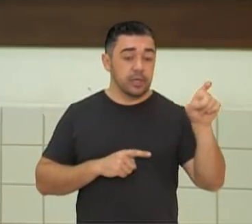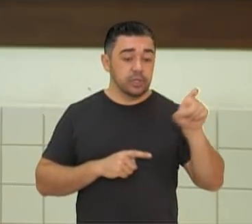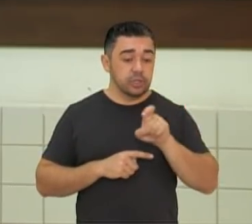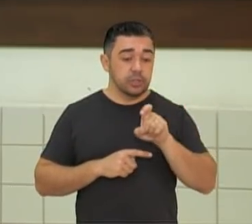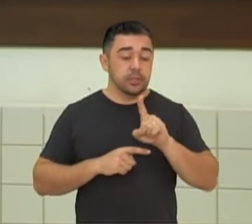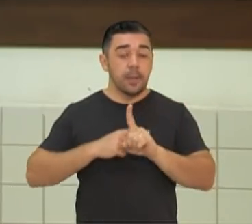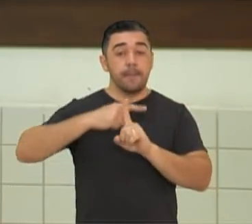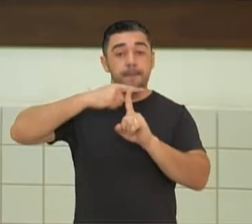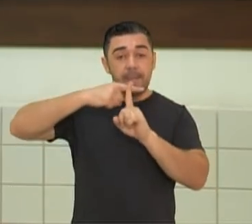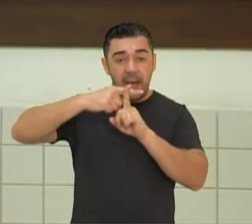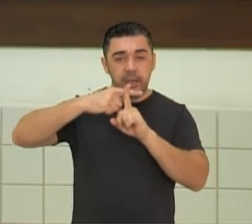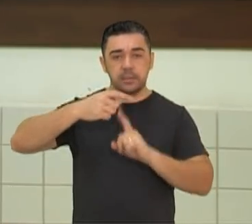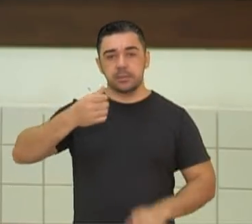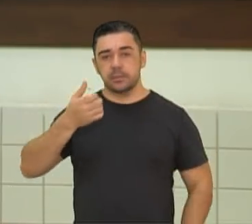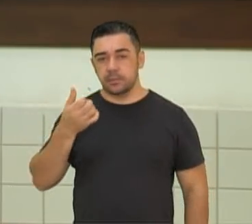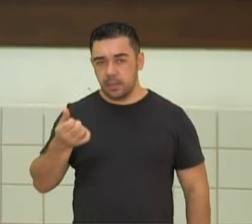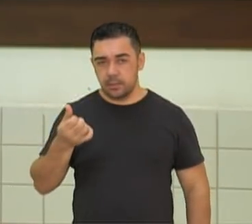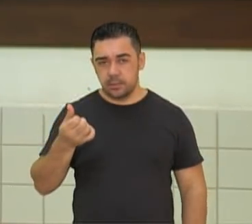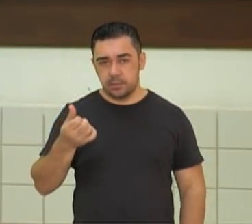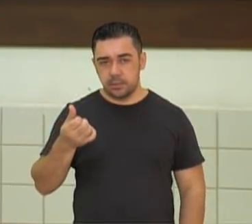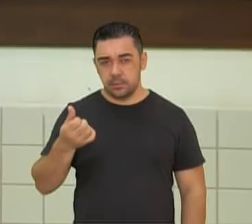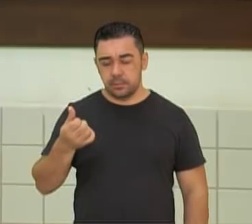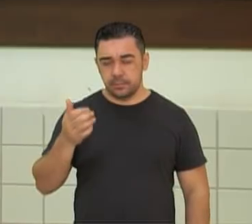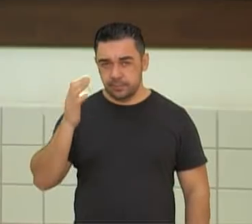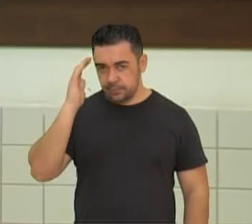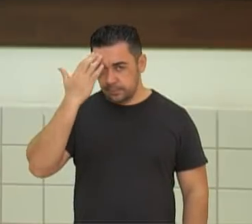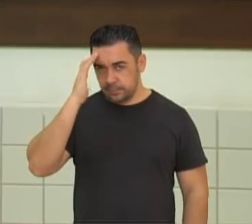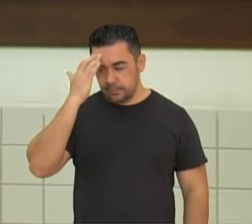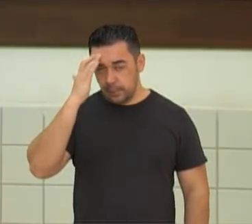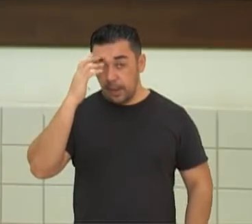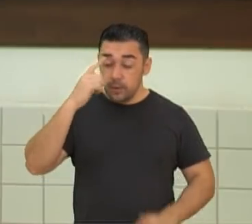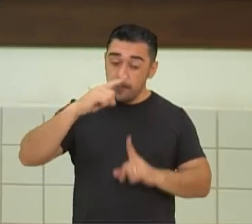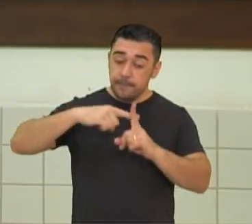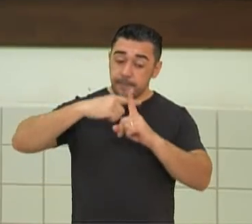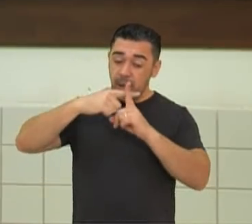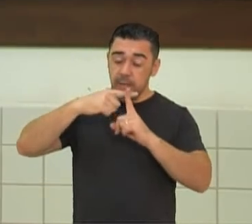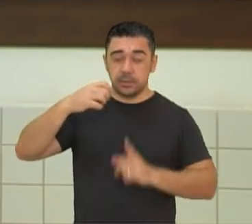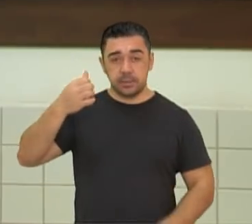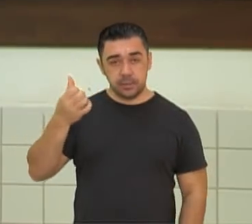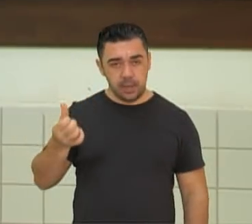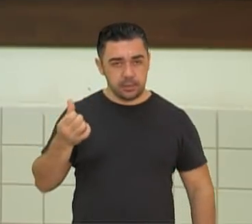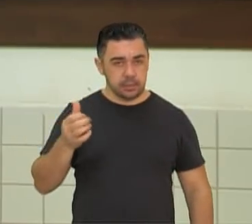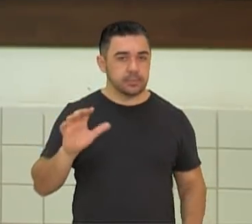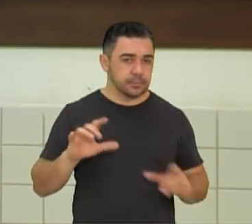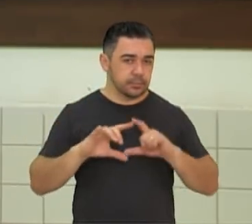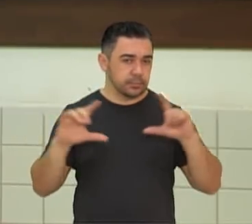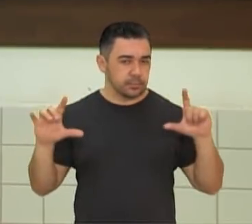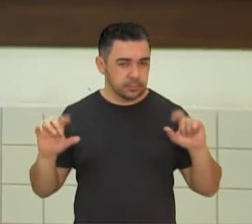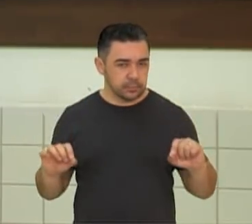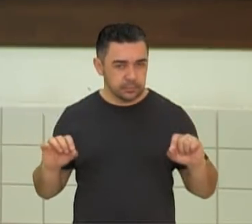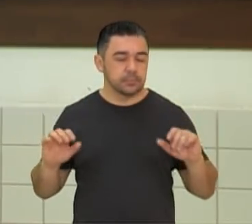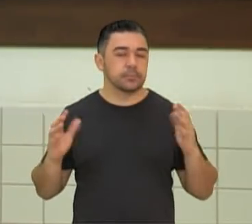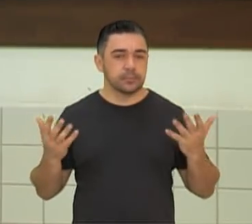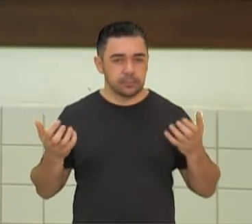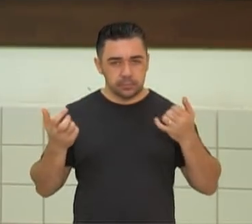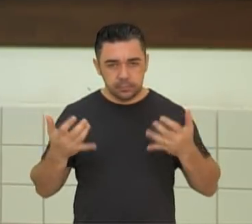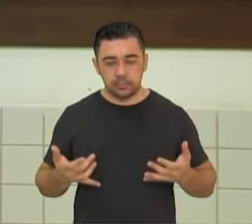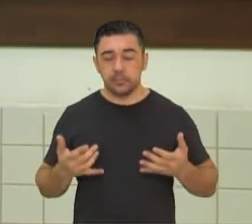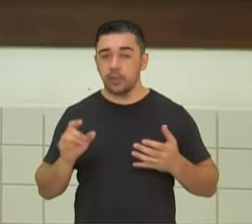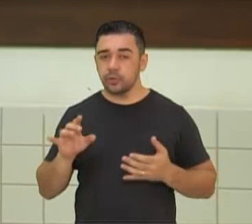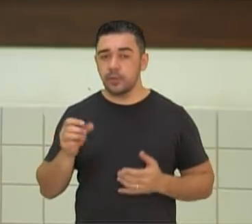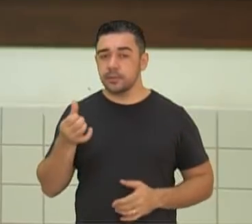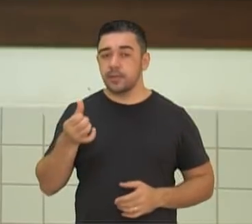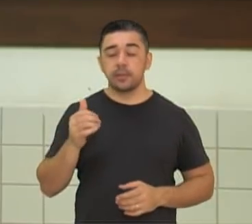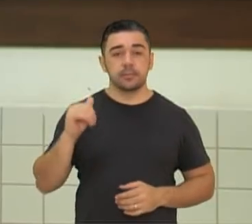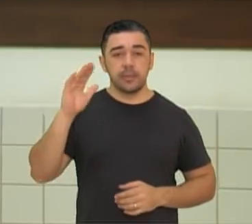velha que a Melissa. Ou seja, a idade da Cláudia é 6 vezes a idade da Melissa. E o enunciado não diz nada disso. Ele diz que ela tem 6 anos a mais.